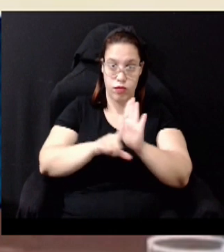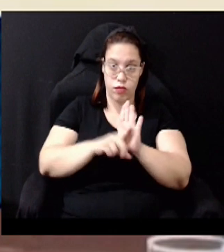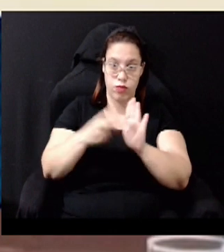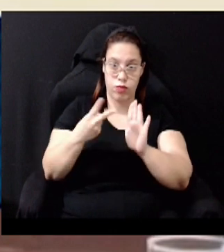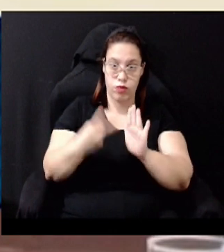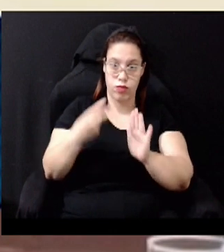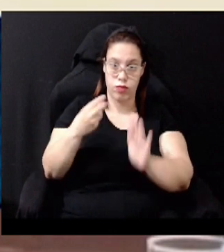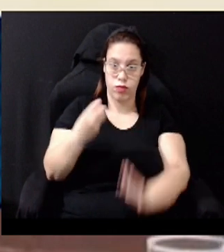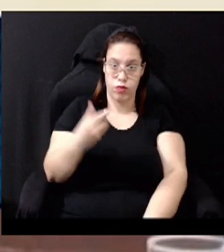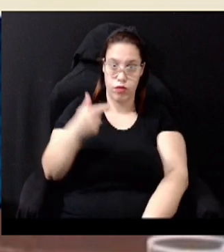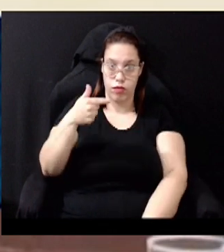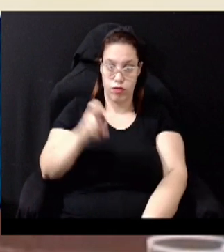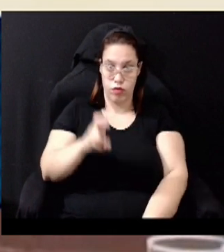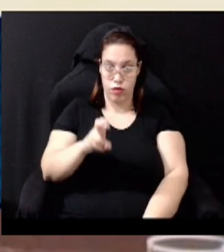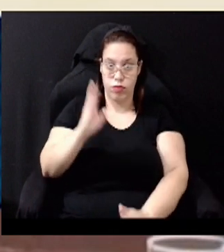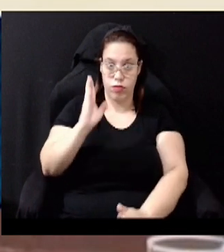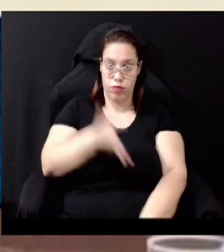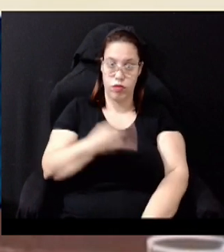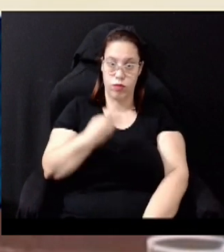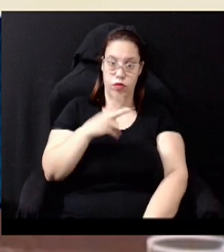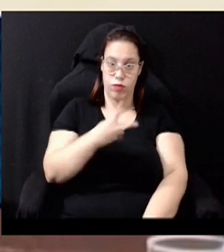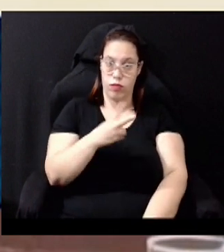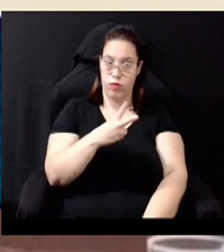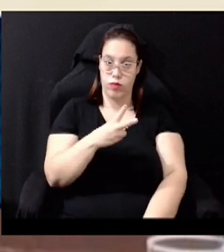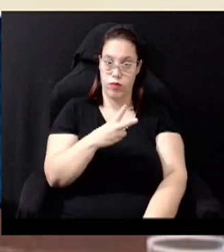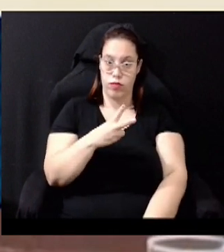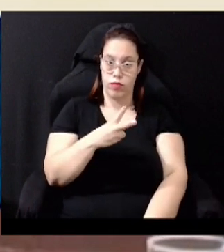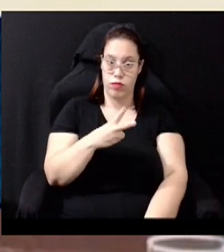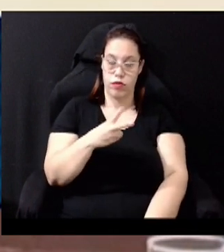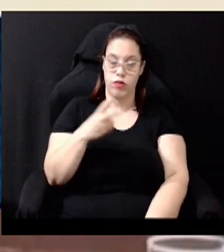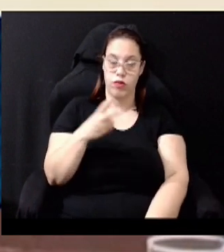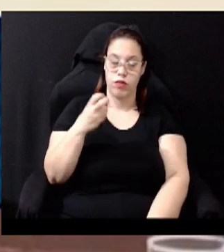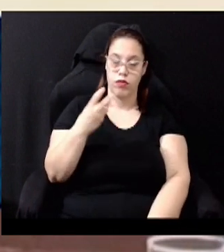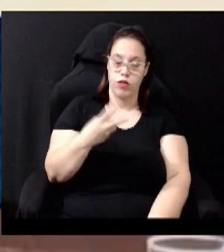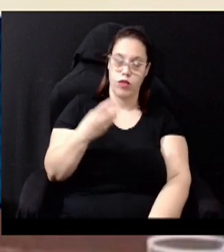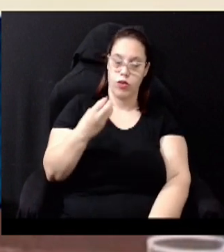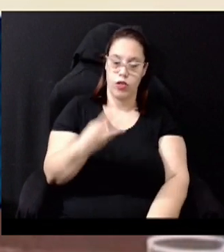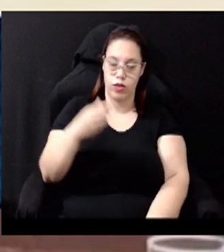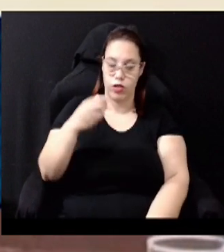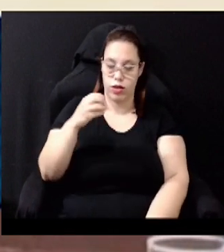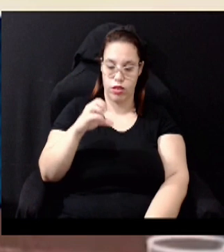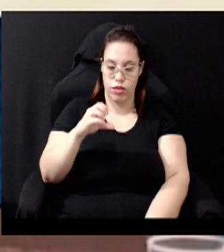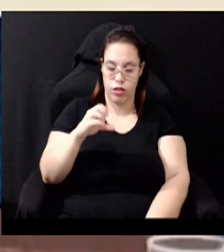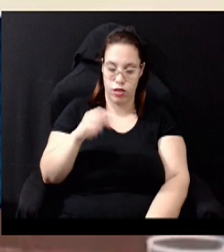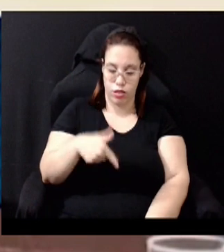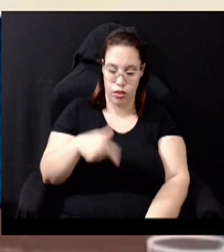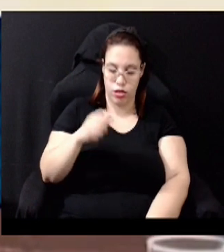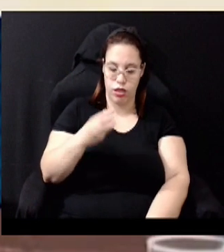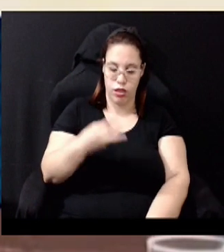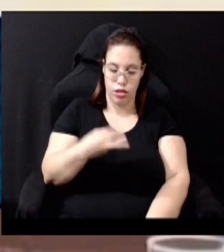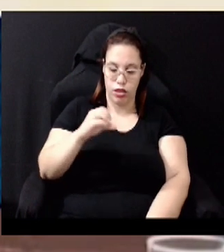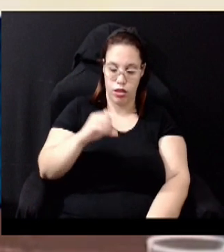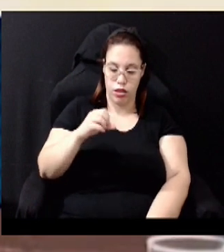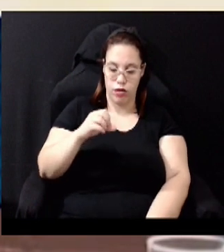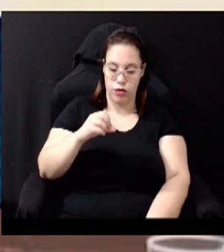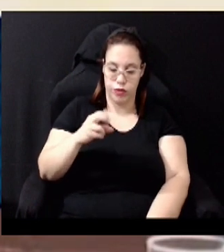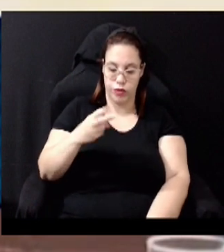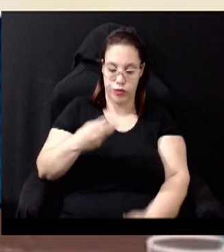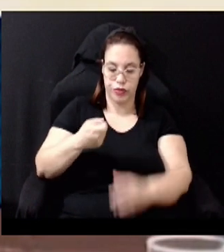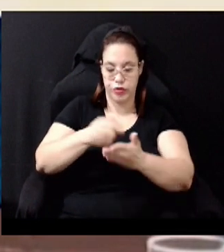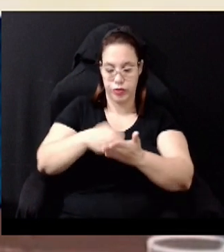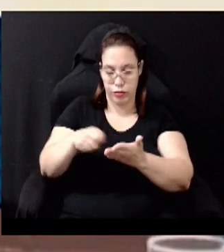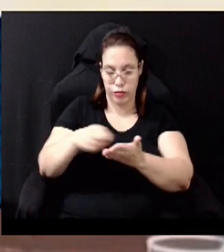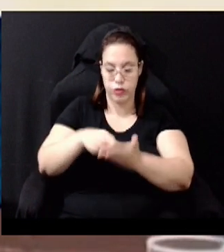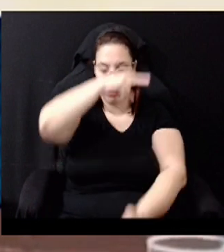235/22, processo número 237392, de autoria do prefeito municipal,